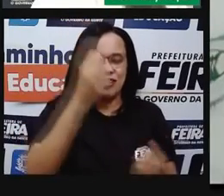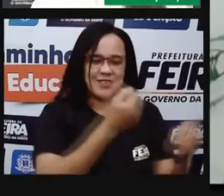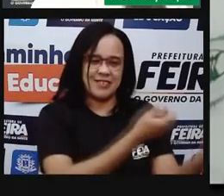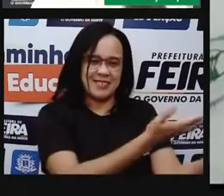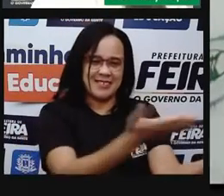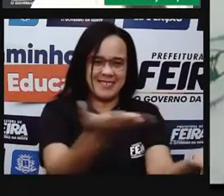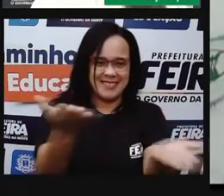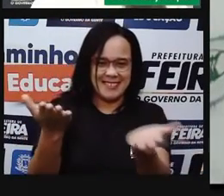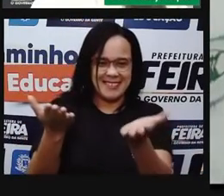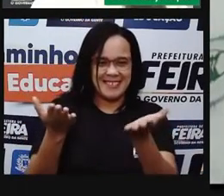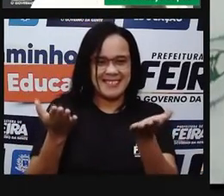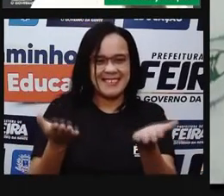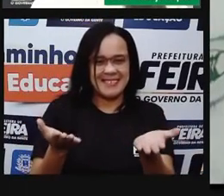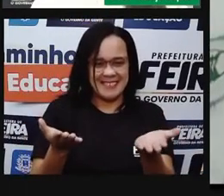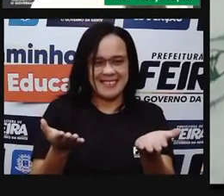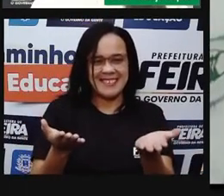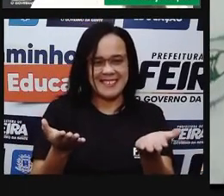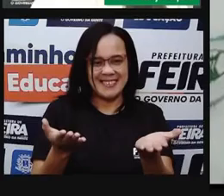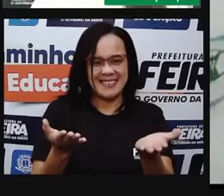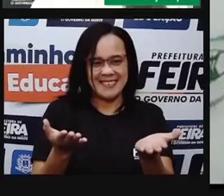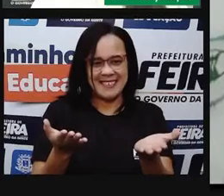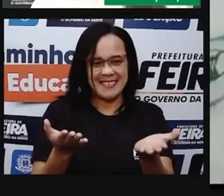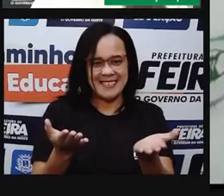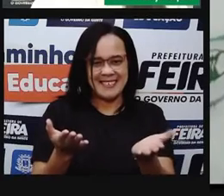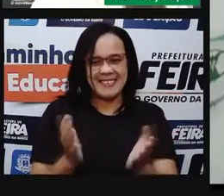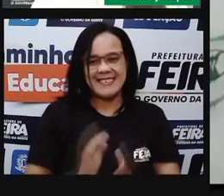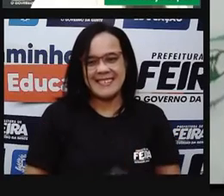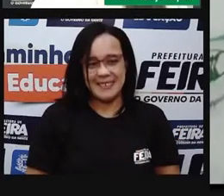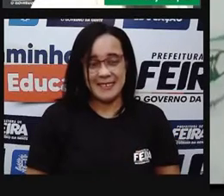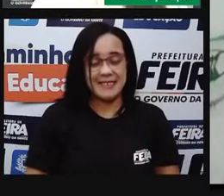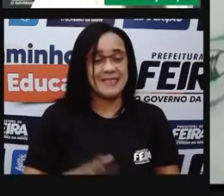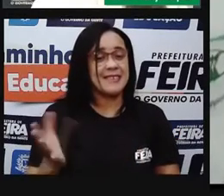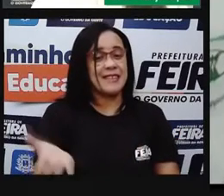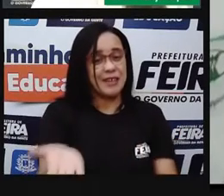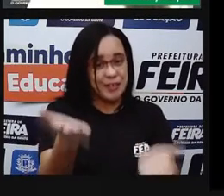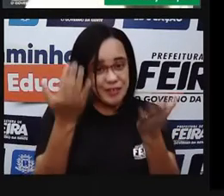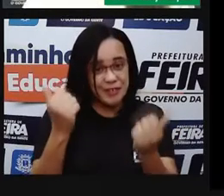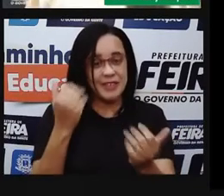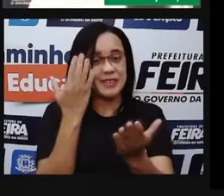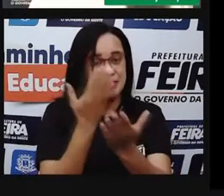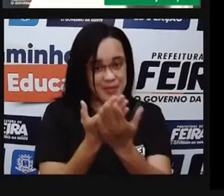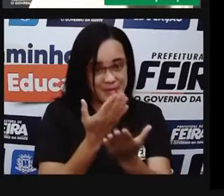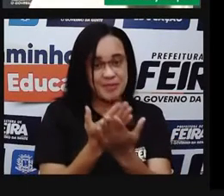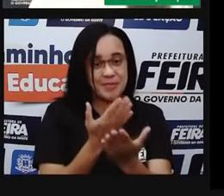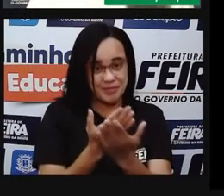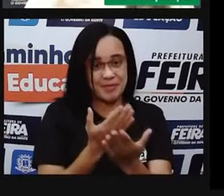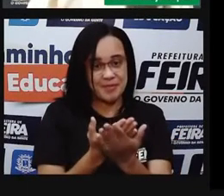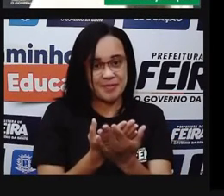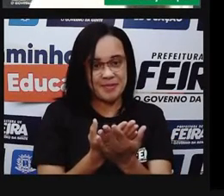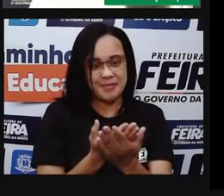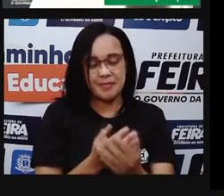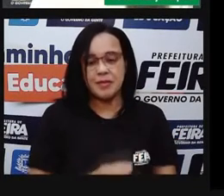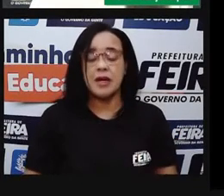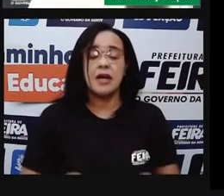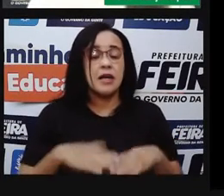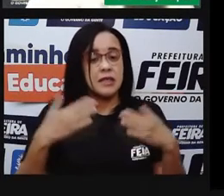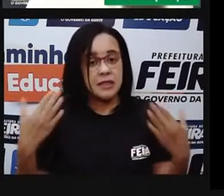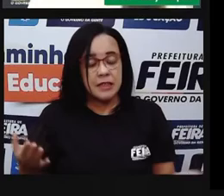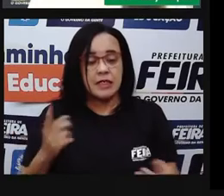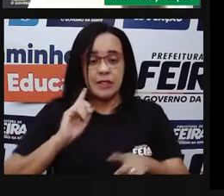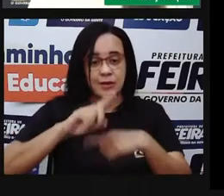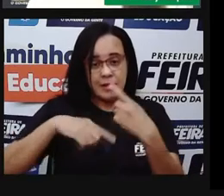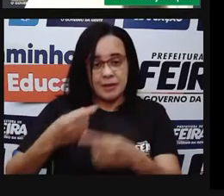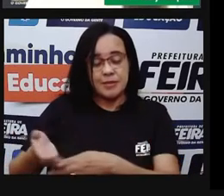Vamos estudar? Então, gente, depois de assistir